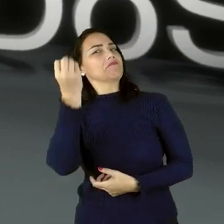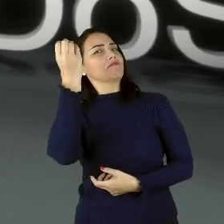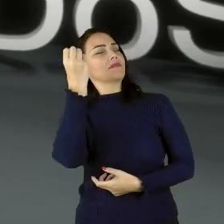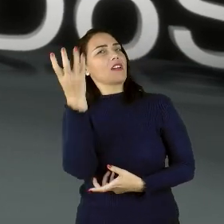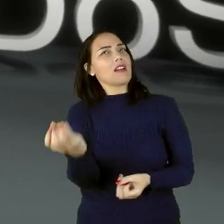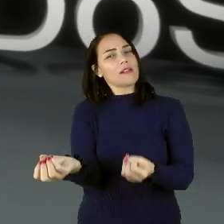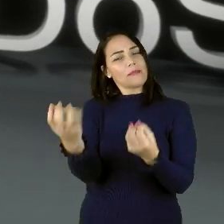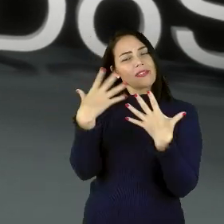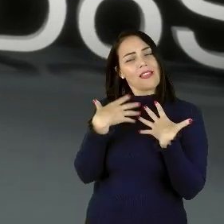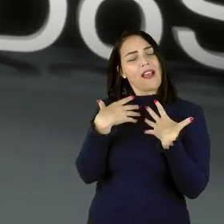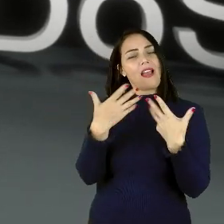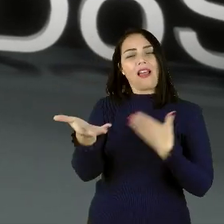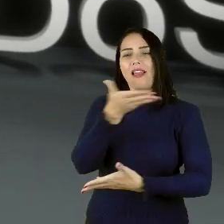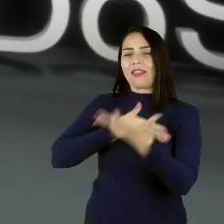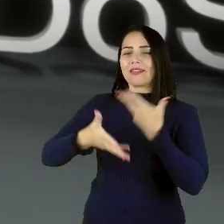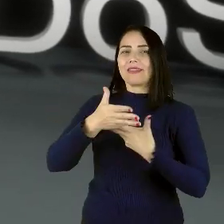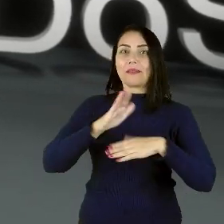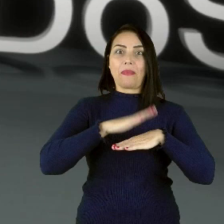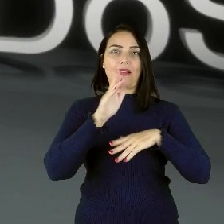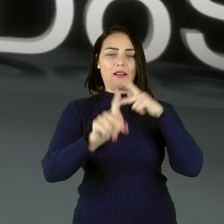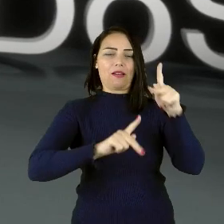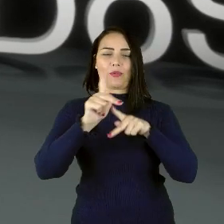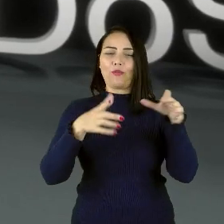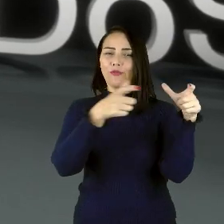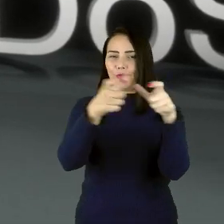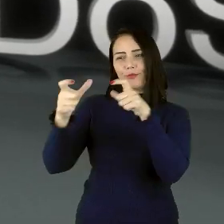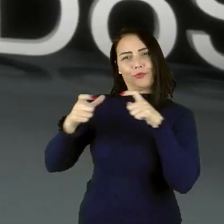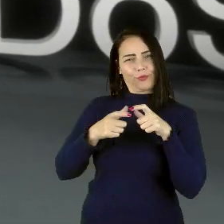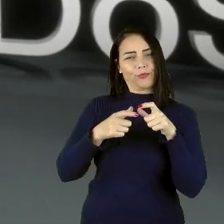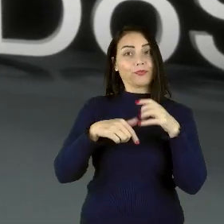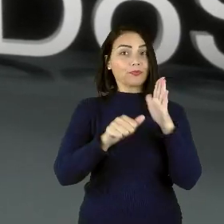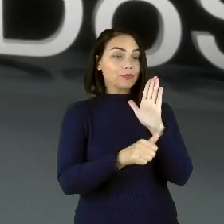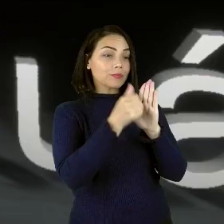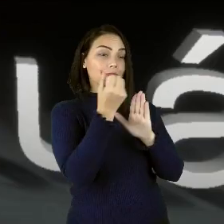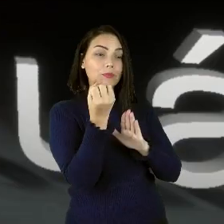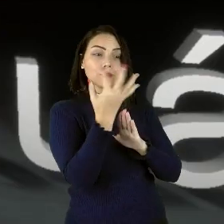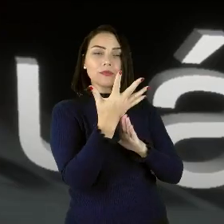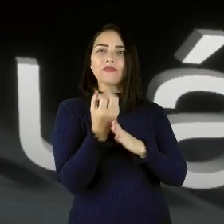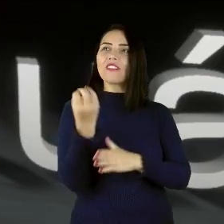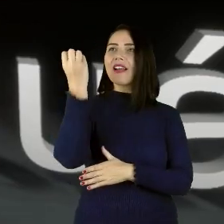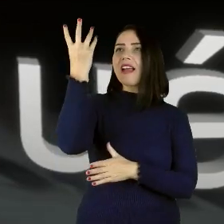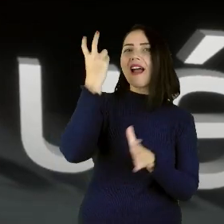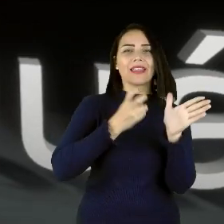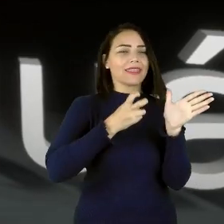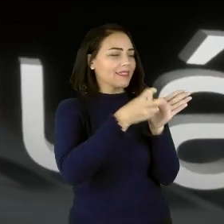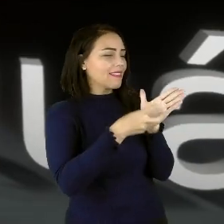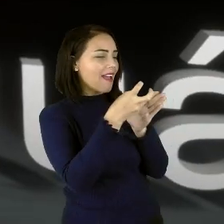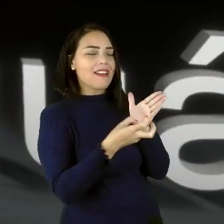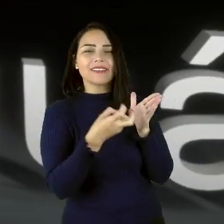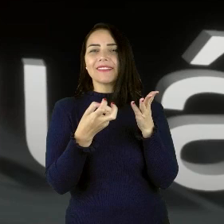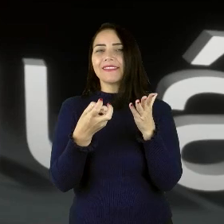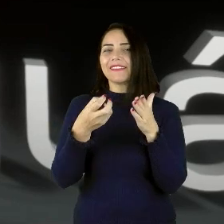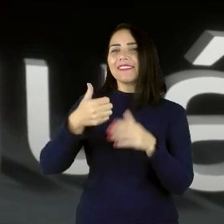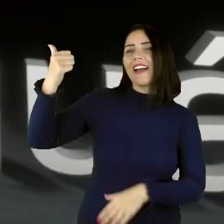que ofereciam uma integração maior com o povo local. Essas primeiras viagens foram de trem, de carona, até